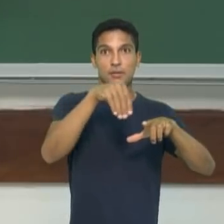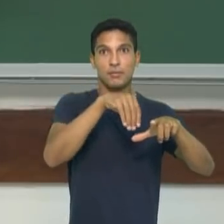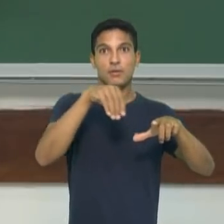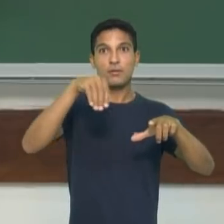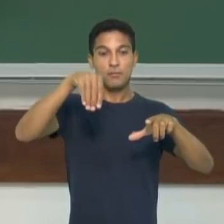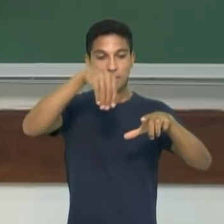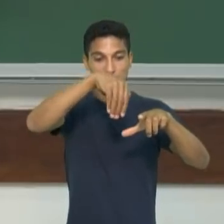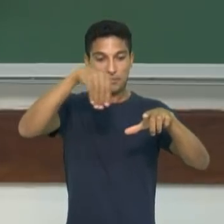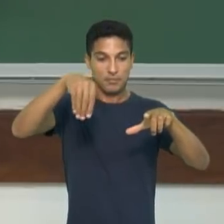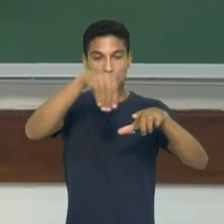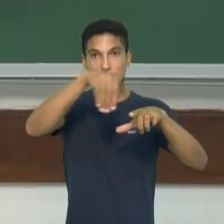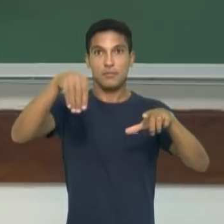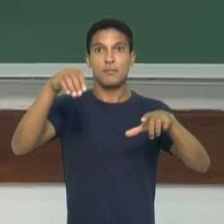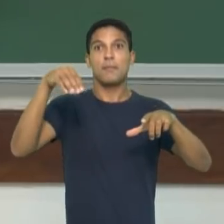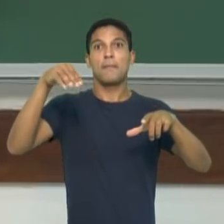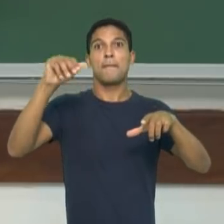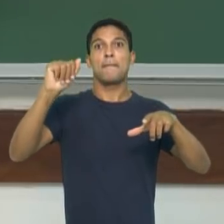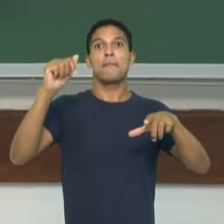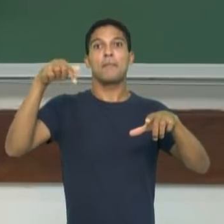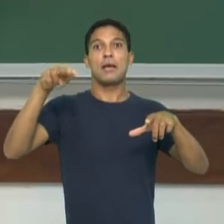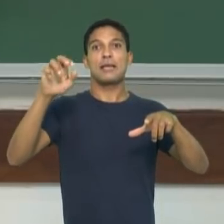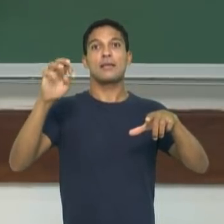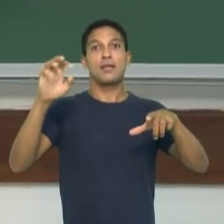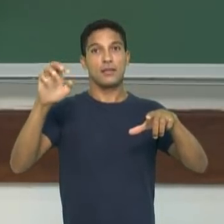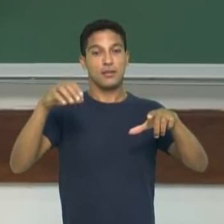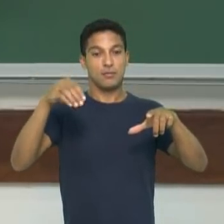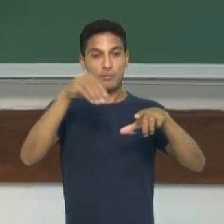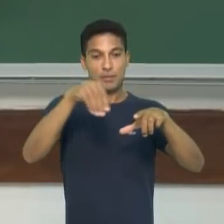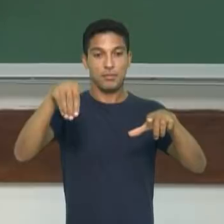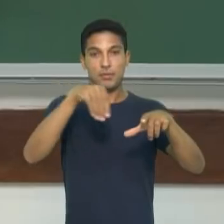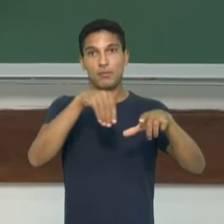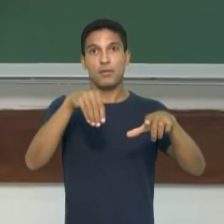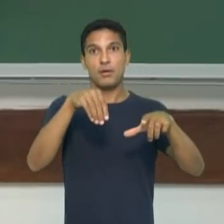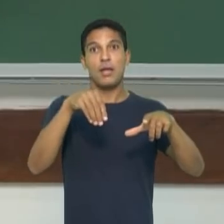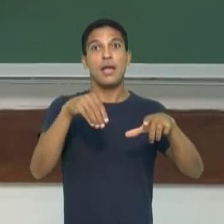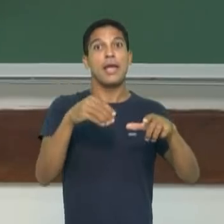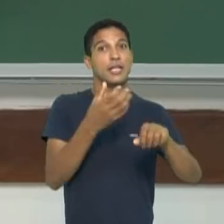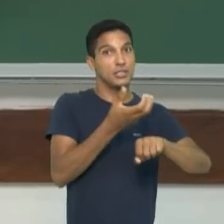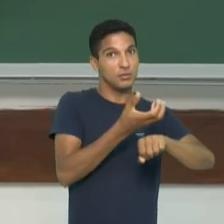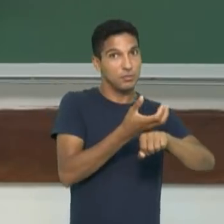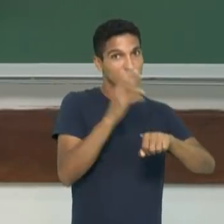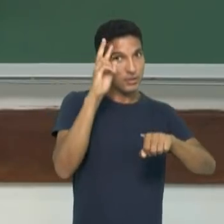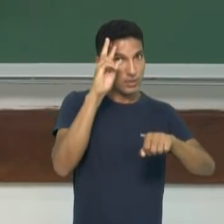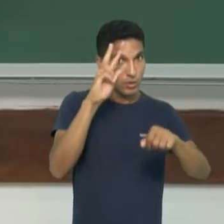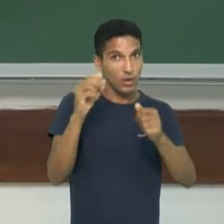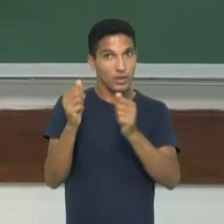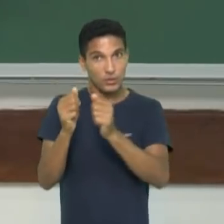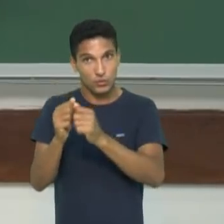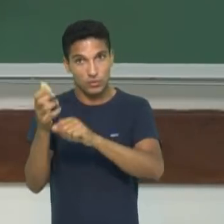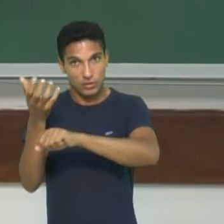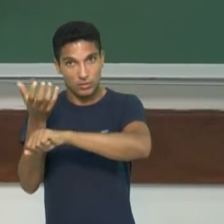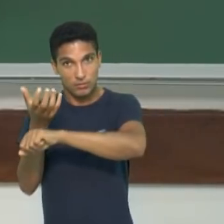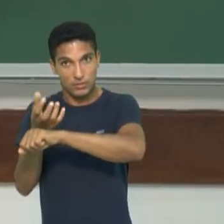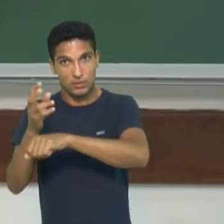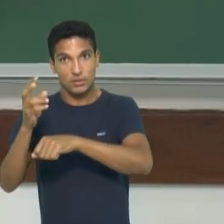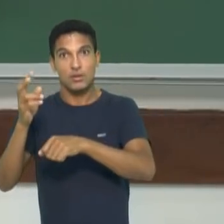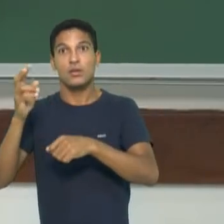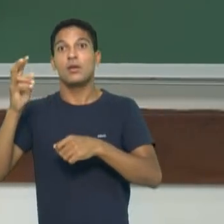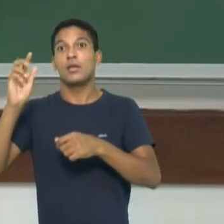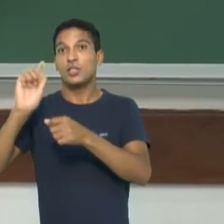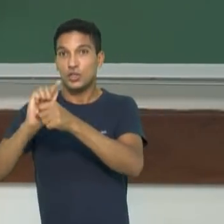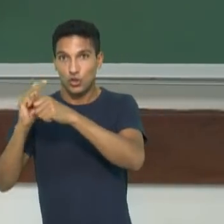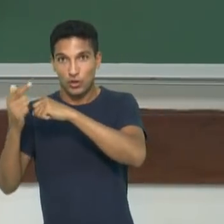mesma maquete, tá, galerinha? Então, o que vocês vão fazer? Pegar uma cartolina, um papelão, um pedaço de uma caixa